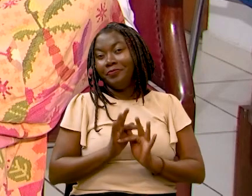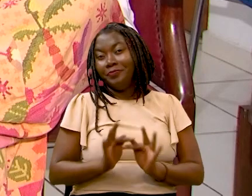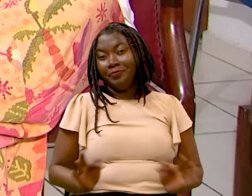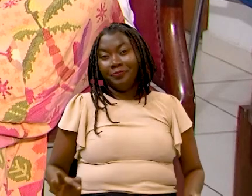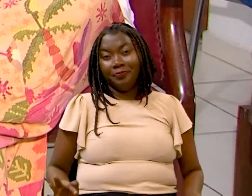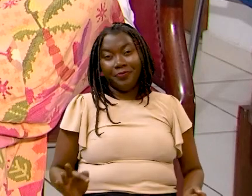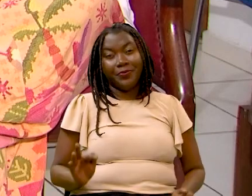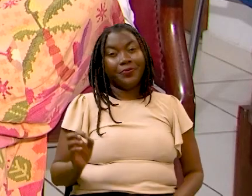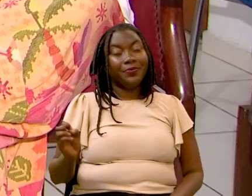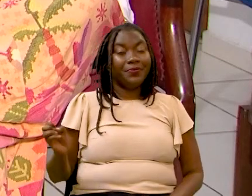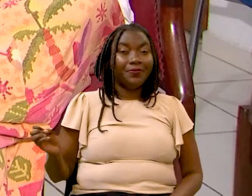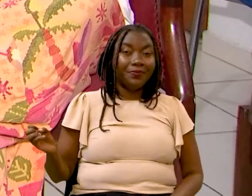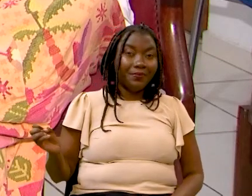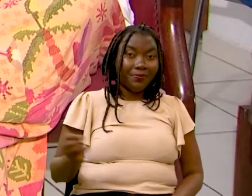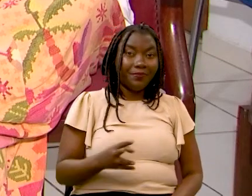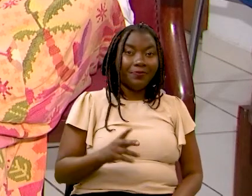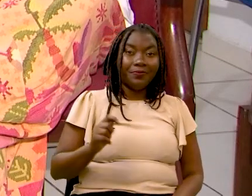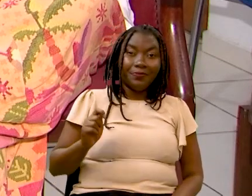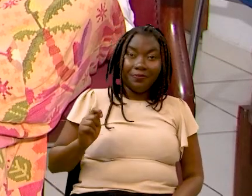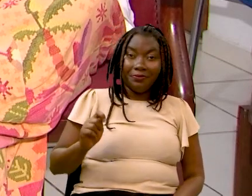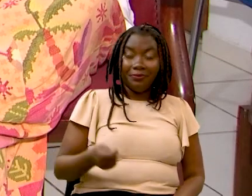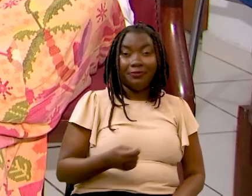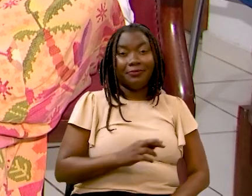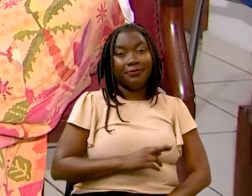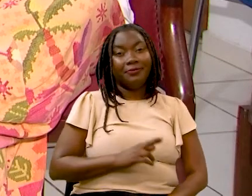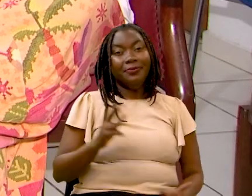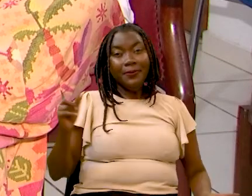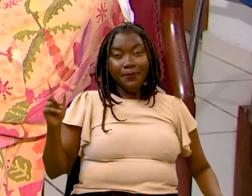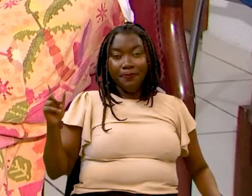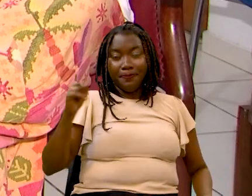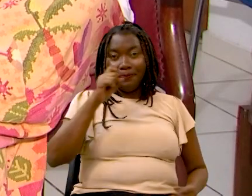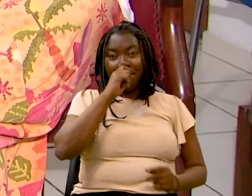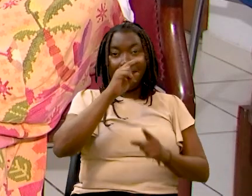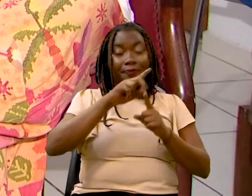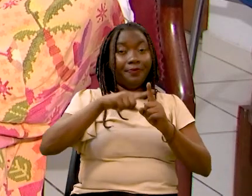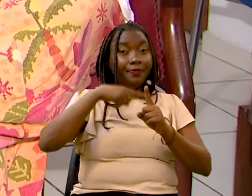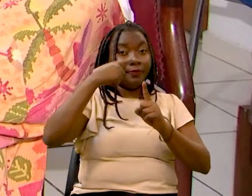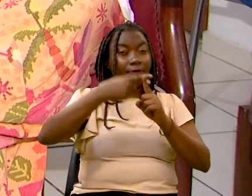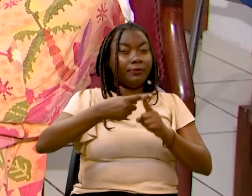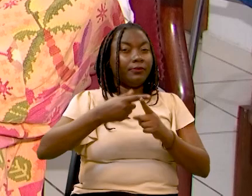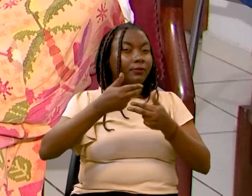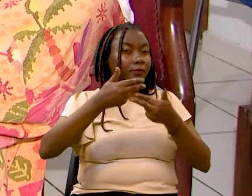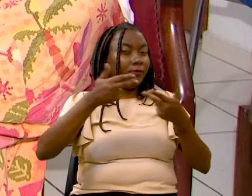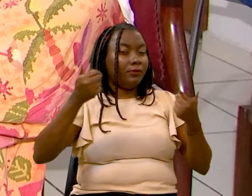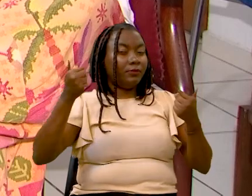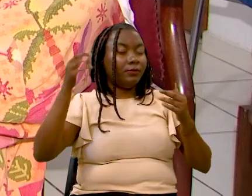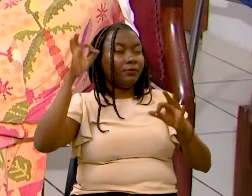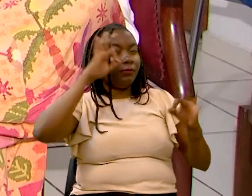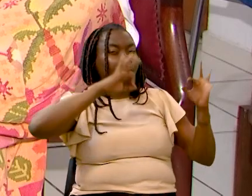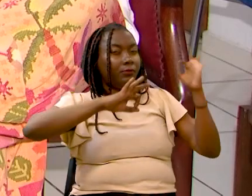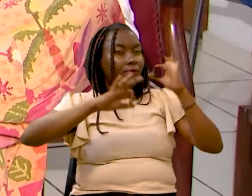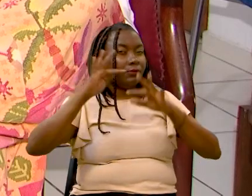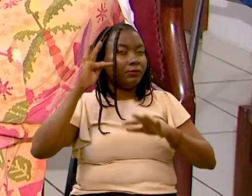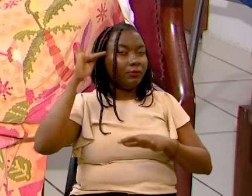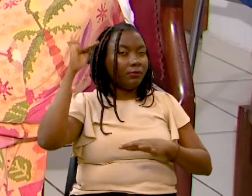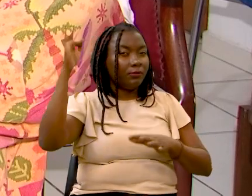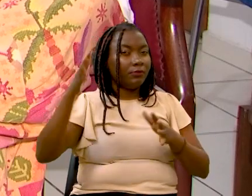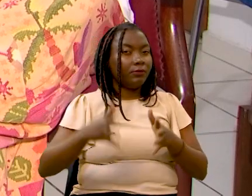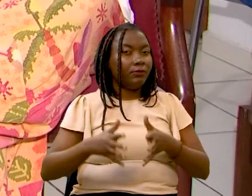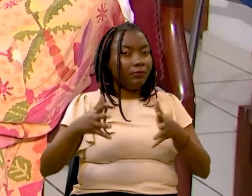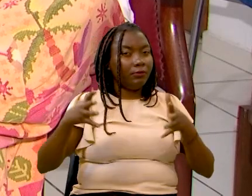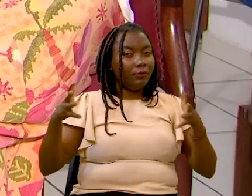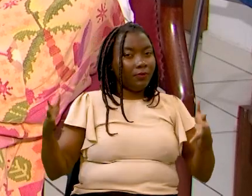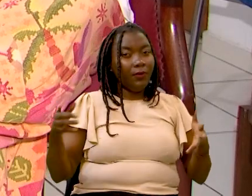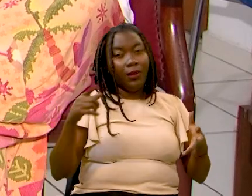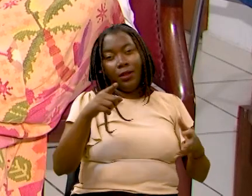um outro passo, para esse modelo simples, que é, né, uma nova virada de chave. Além disso,